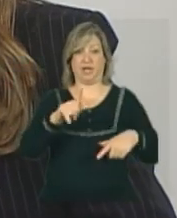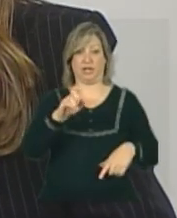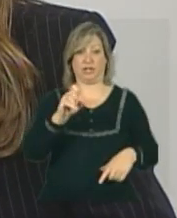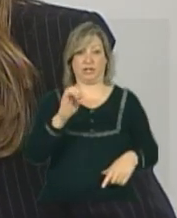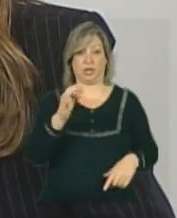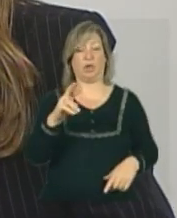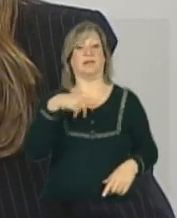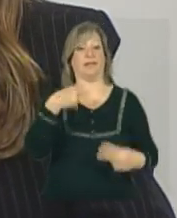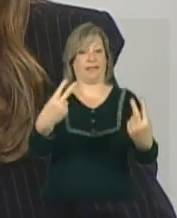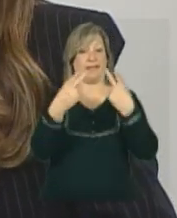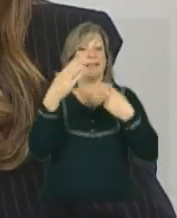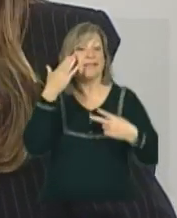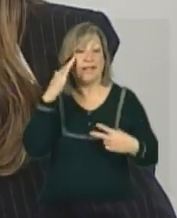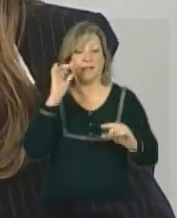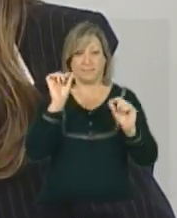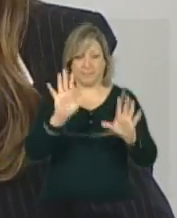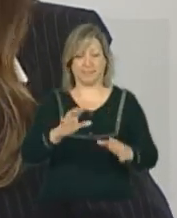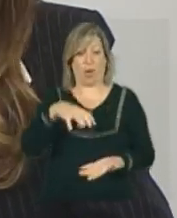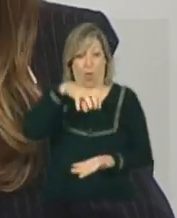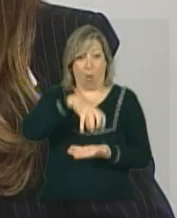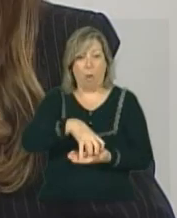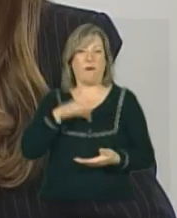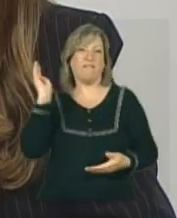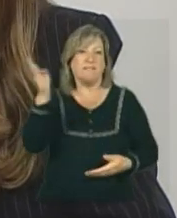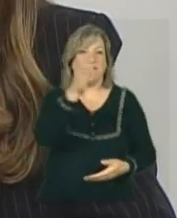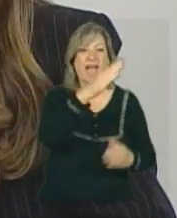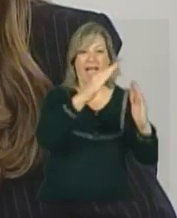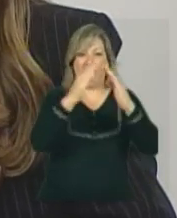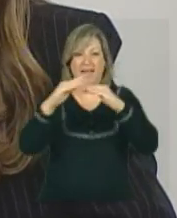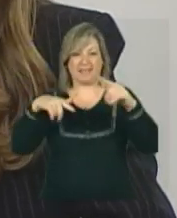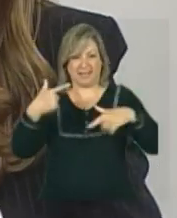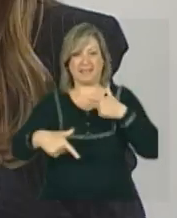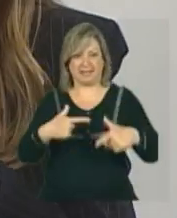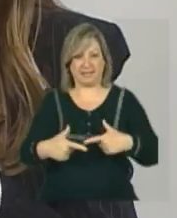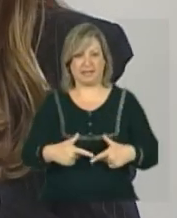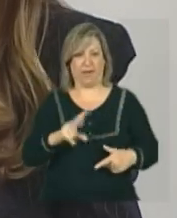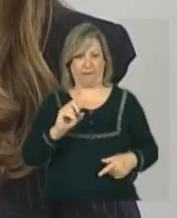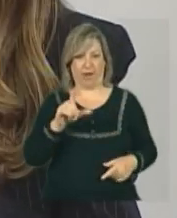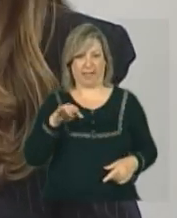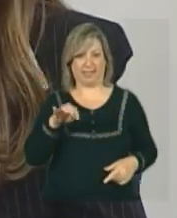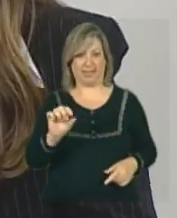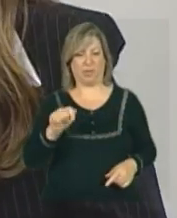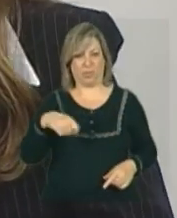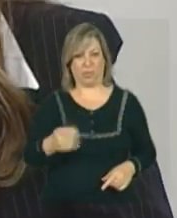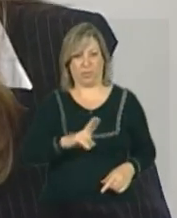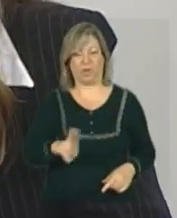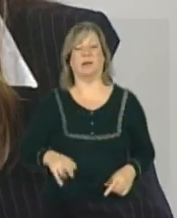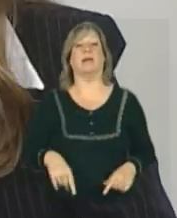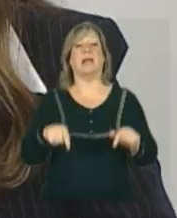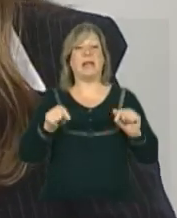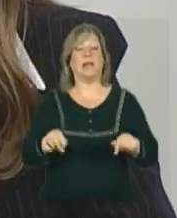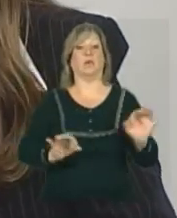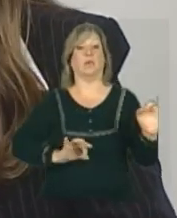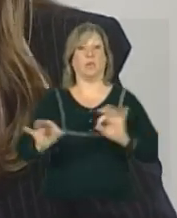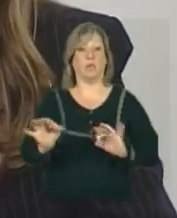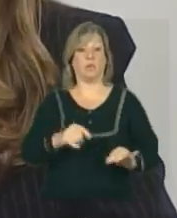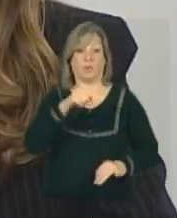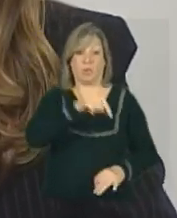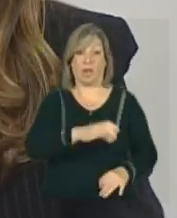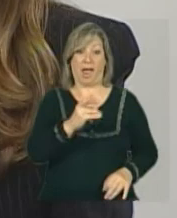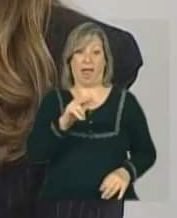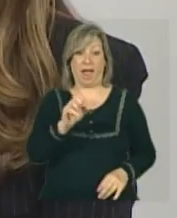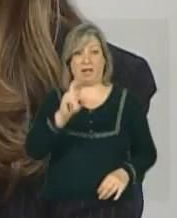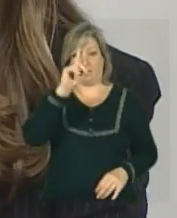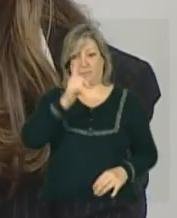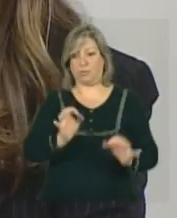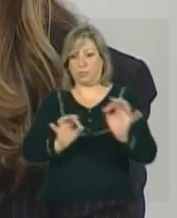assistindo entender. Que a equipe volante que se agrega a um CRAS, ela, como ela faz parte da equipe, ela é coordenada pelo coordenador do CRAS e